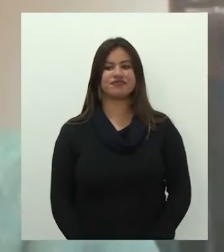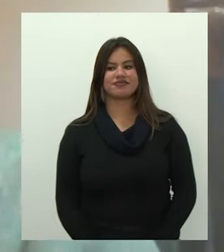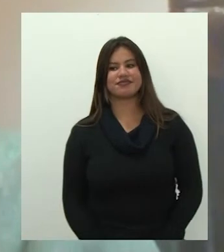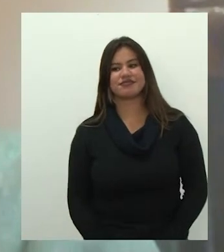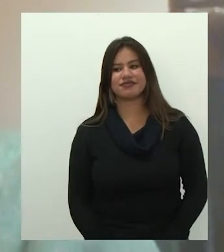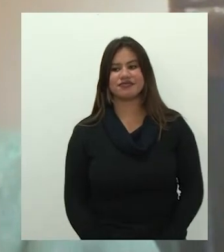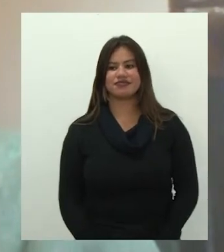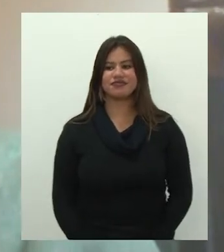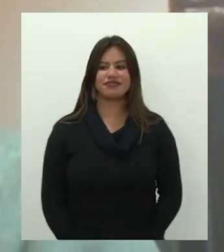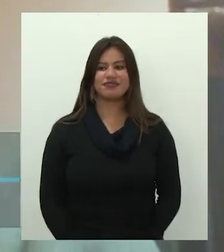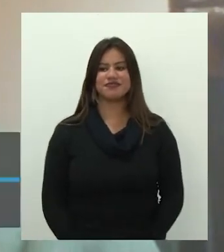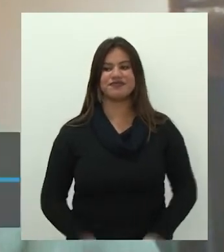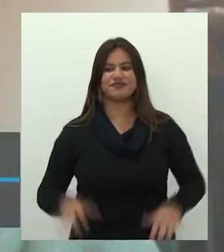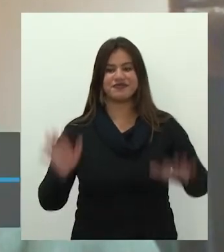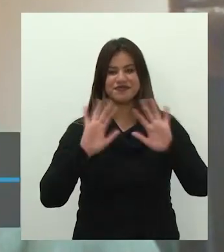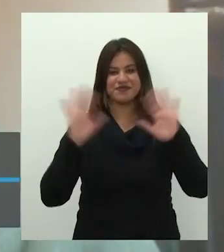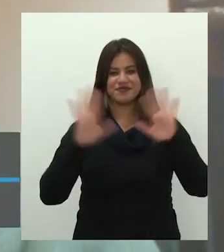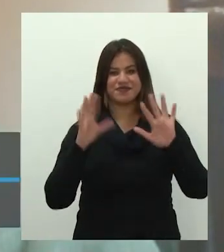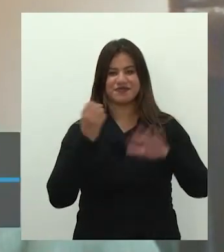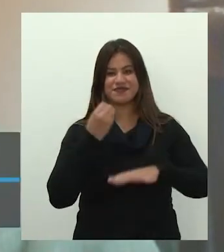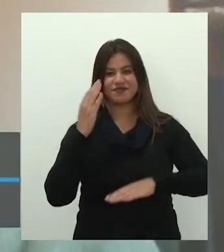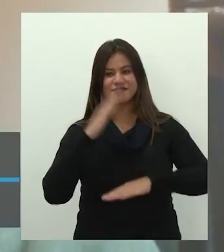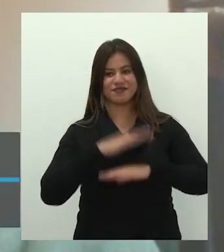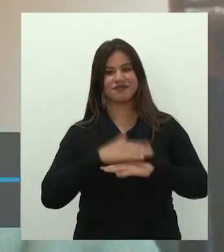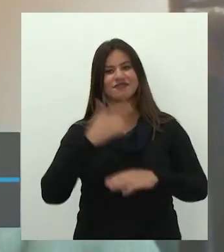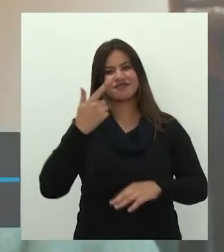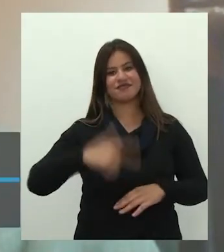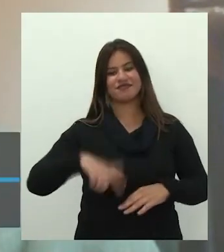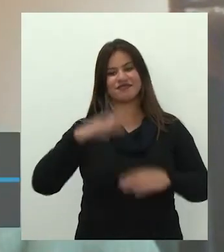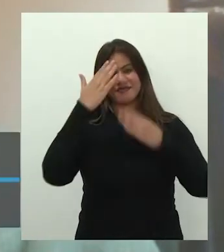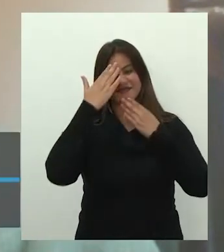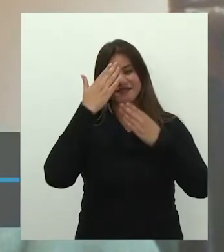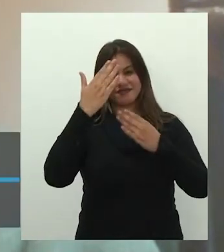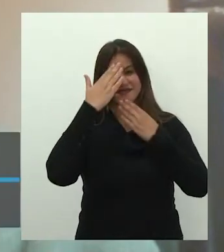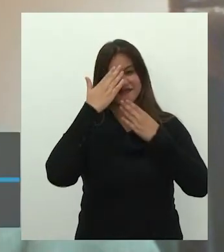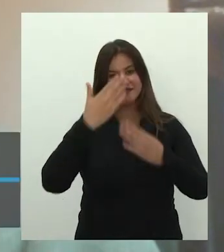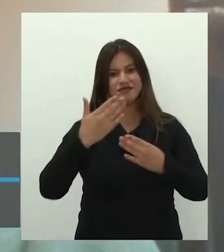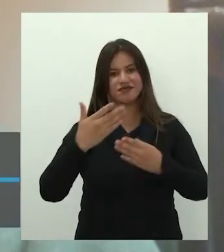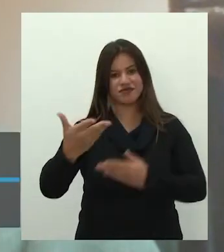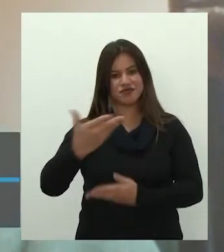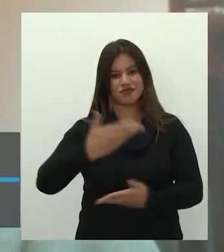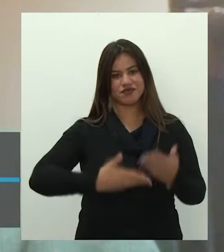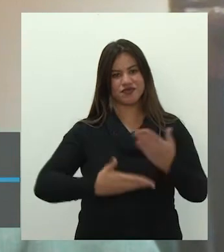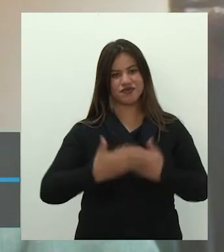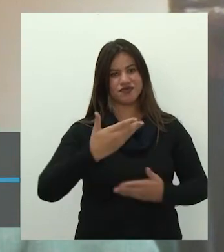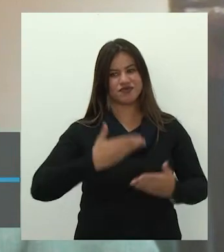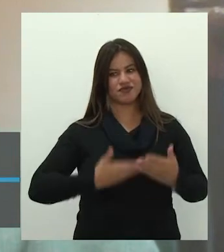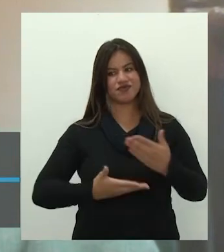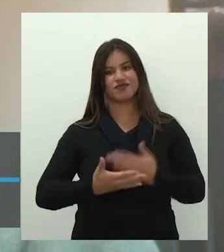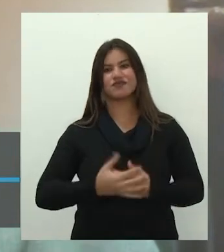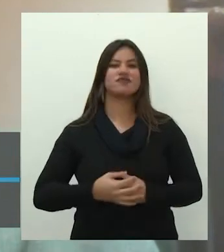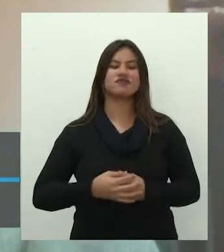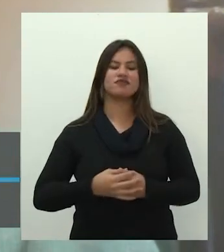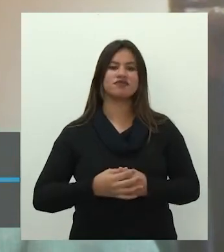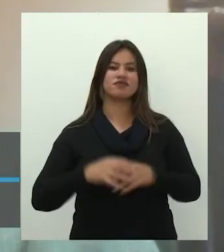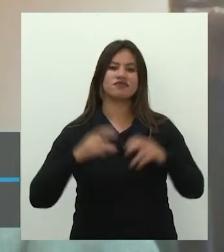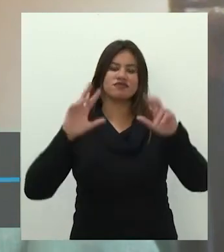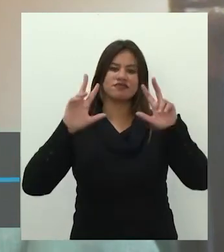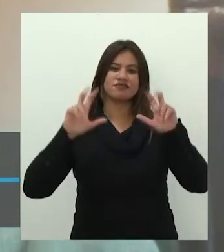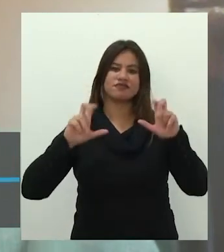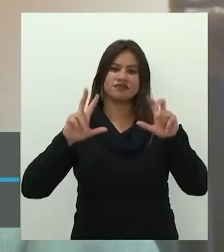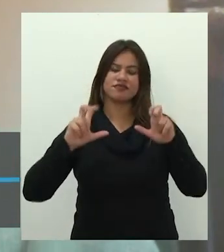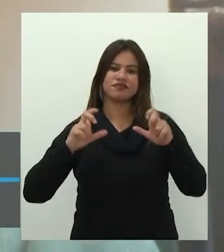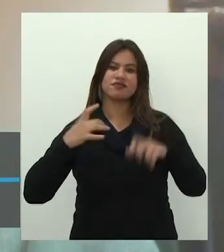Olá, boa tarde. Mais uma vez agradeço a companhia de vocês. É um assunto, acho